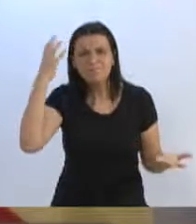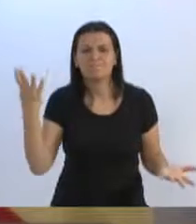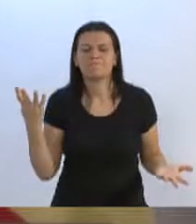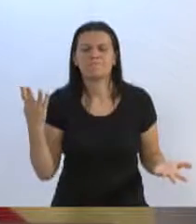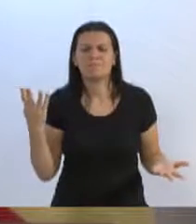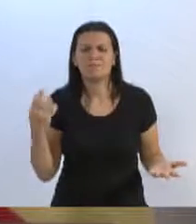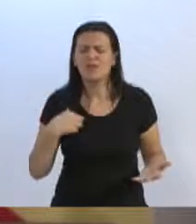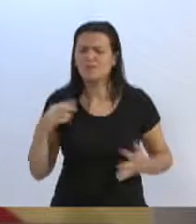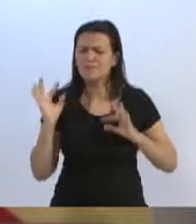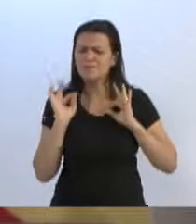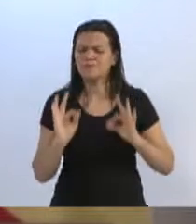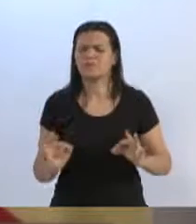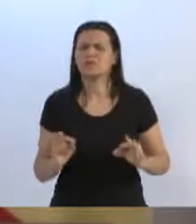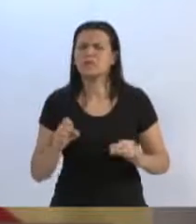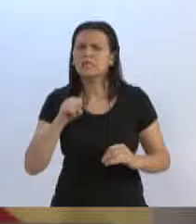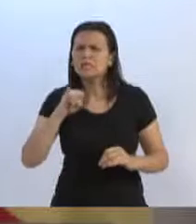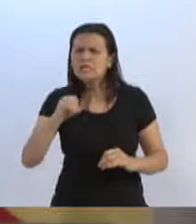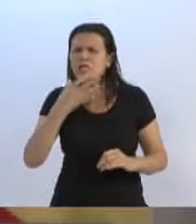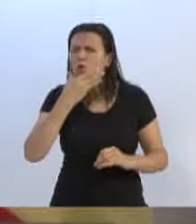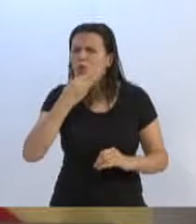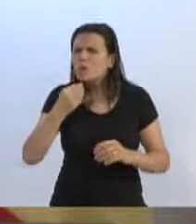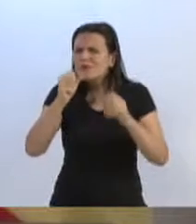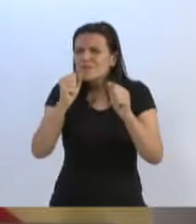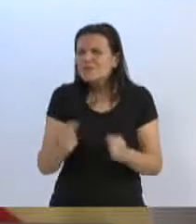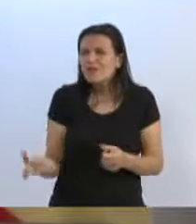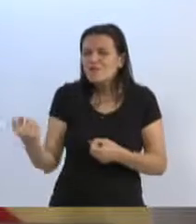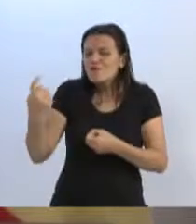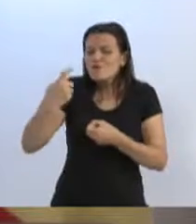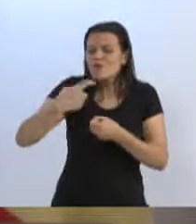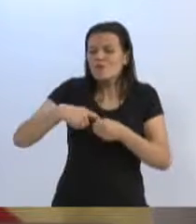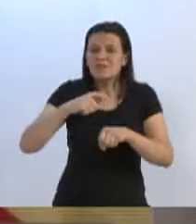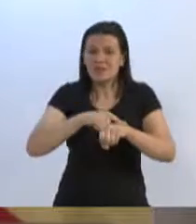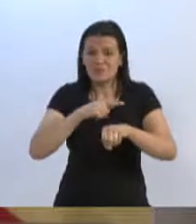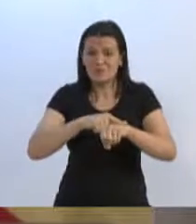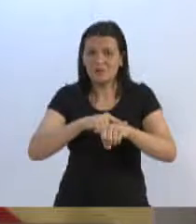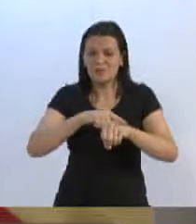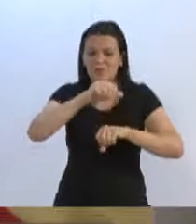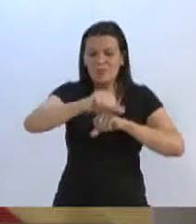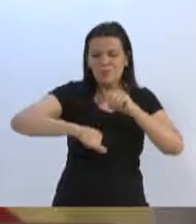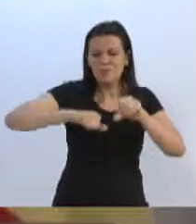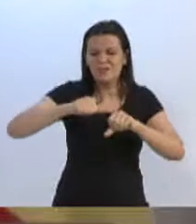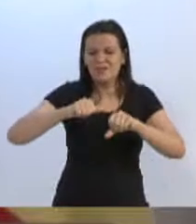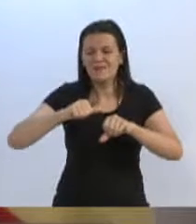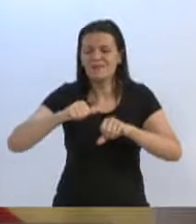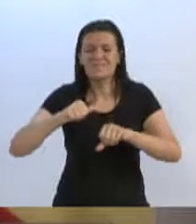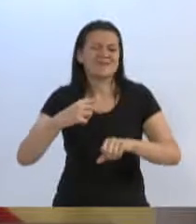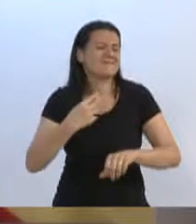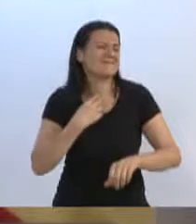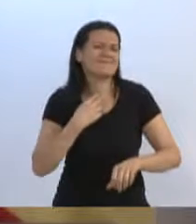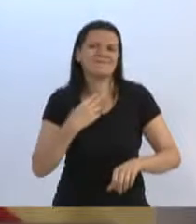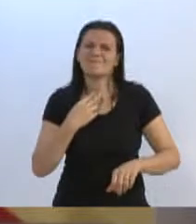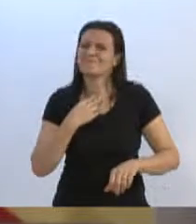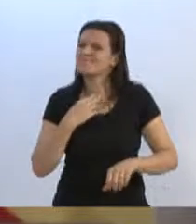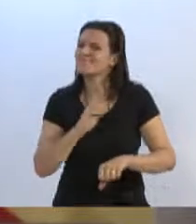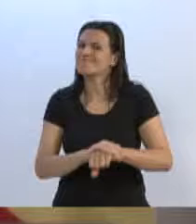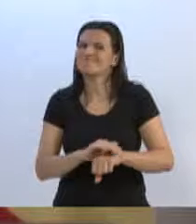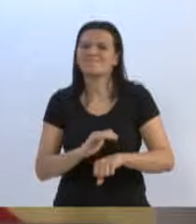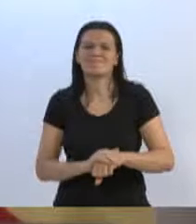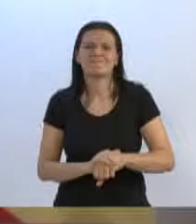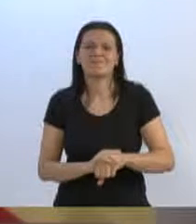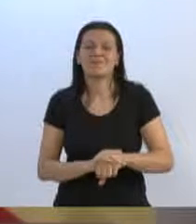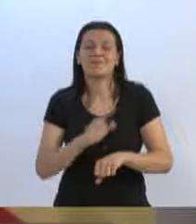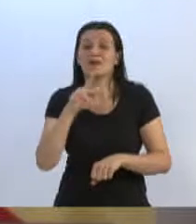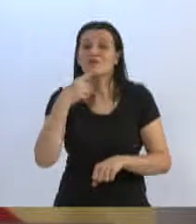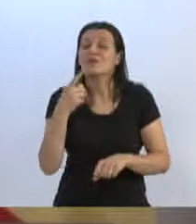esse rapaz pudesse voltar atrás e mudar este acontecido, faria. Mas não terá essa possibilidade. E eu digo isso porque